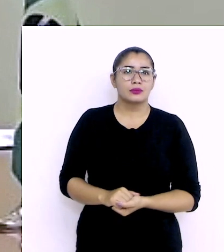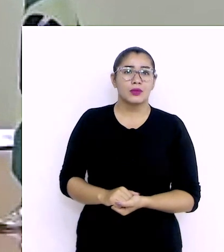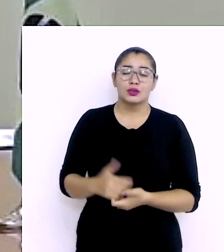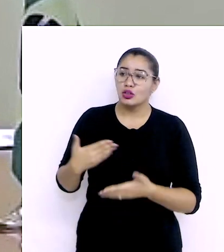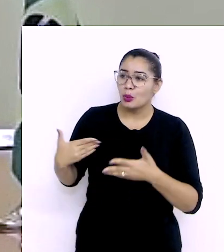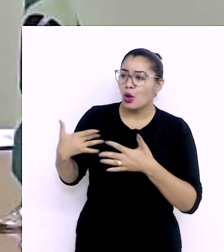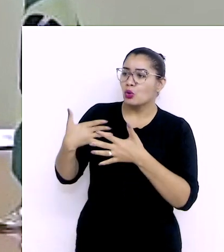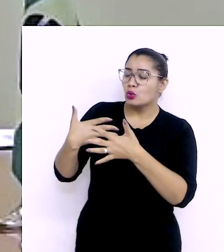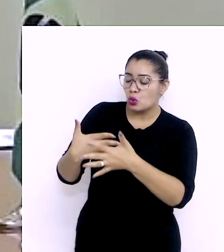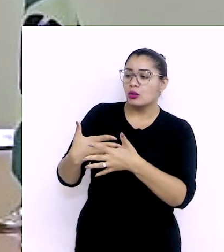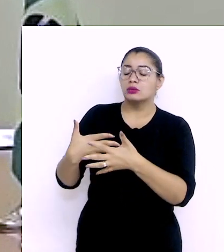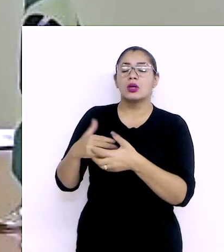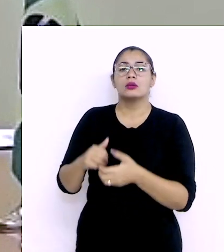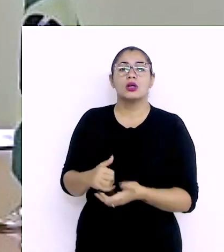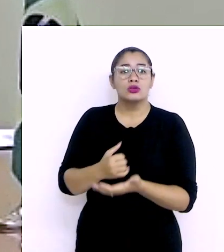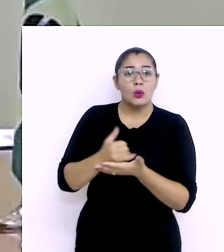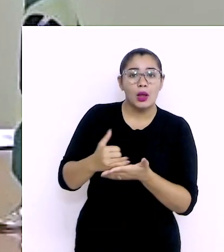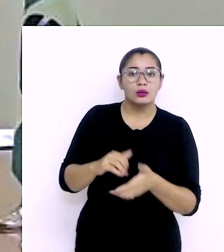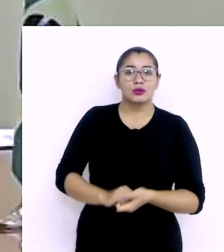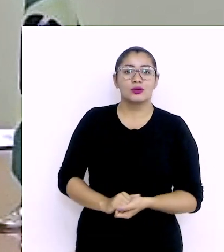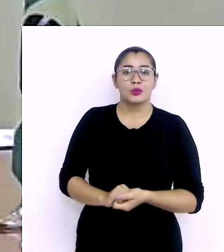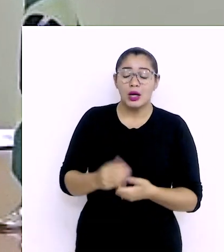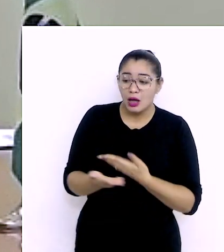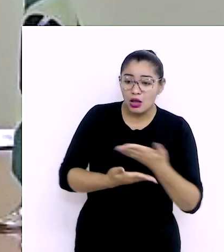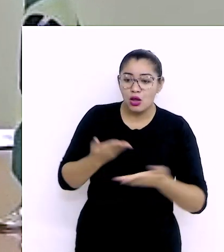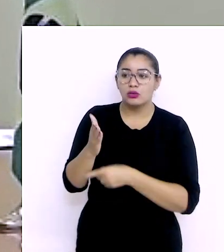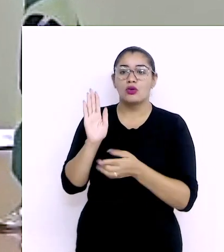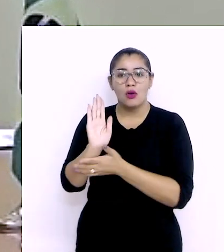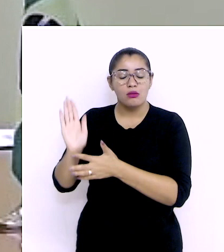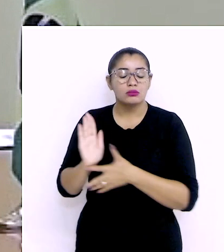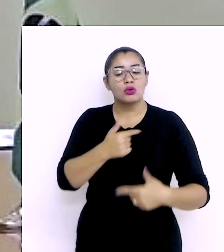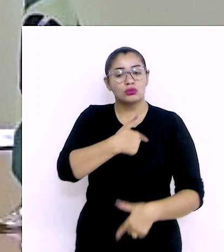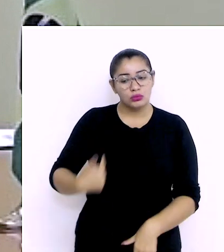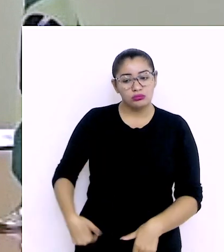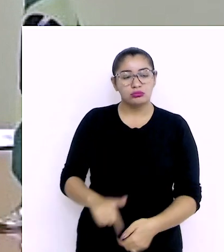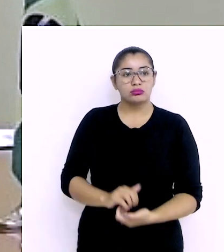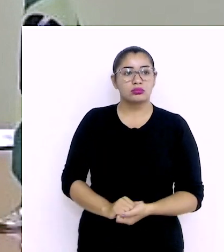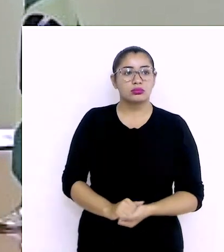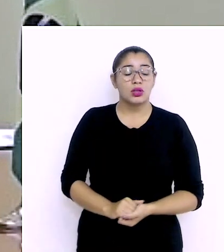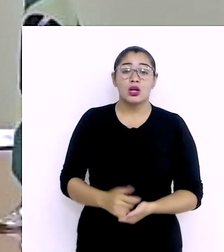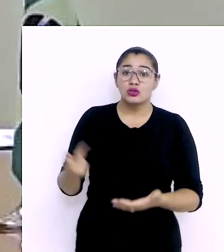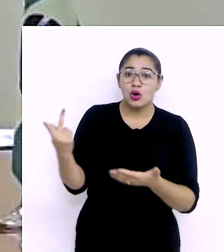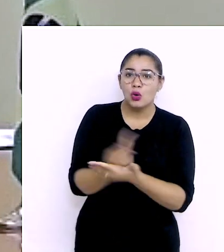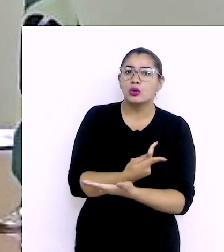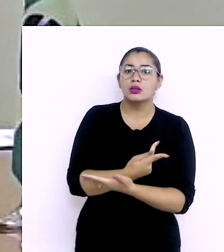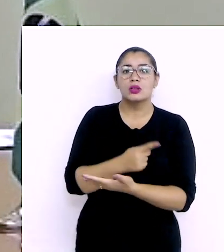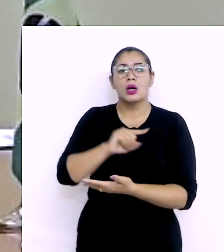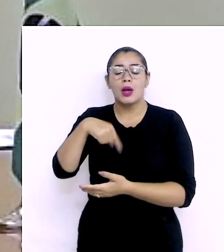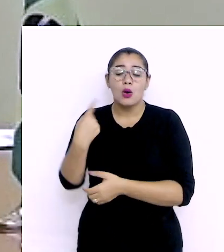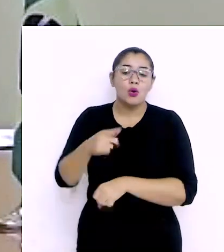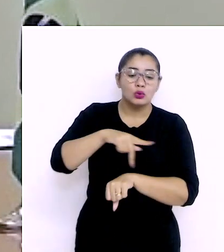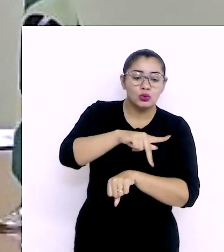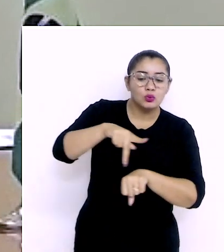desindustrialização relativa para o qual contribuiu a concorrência chinesa, isso aconteceu também com todos os outros